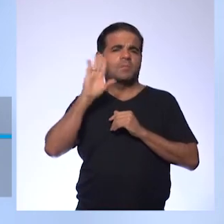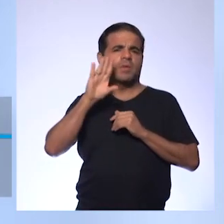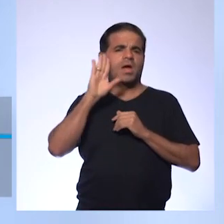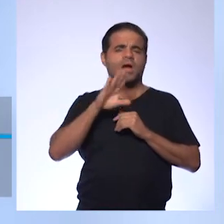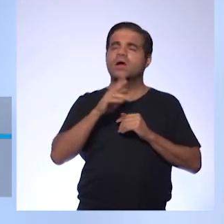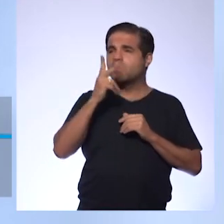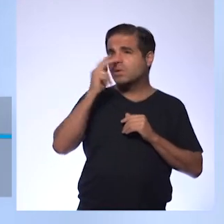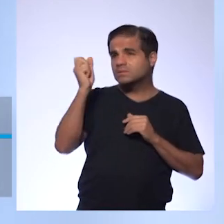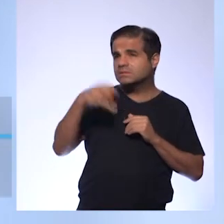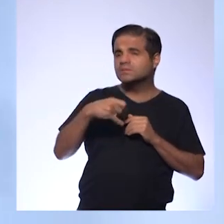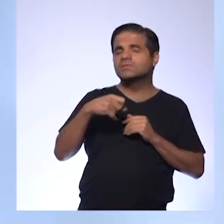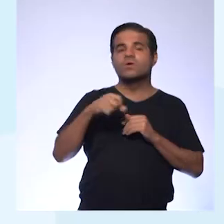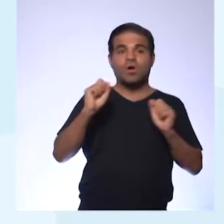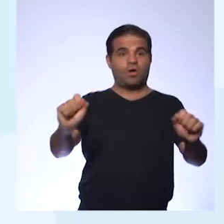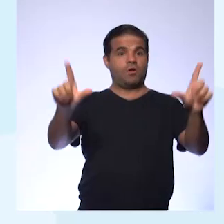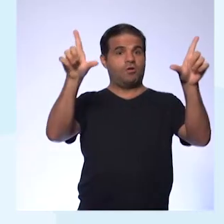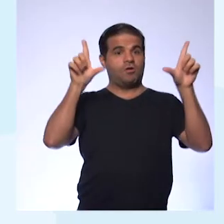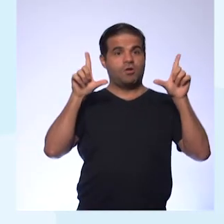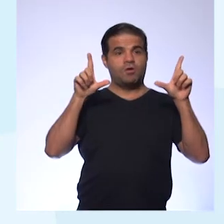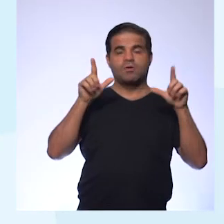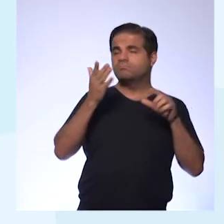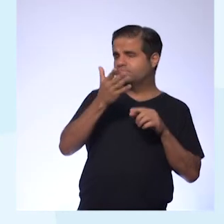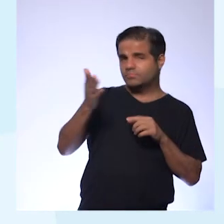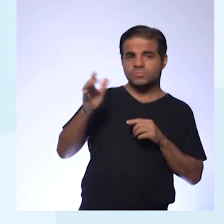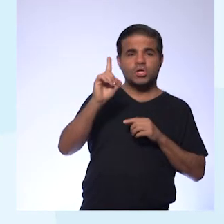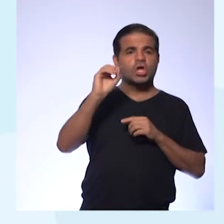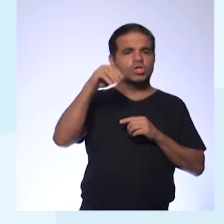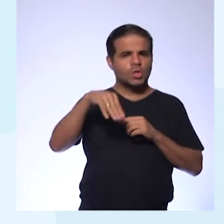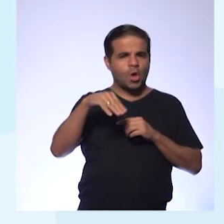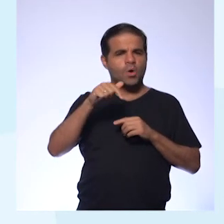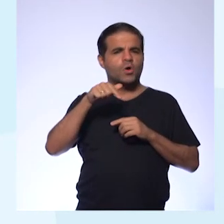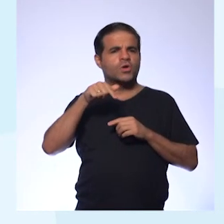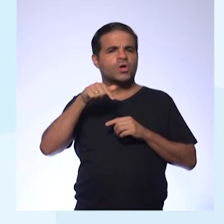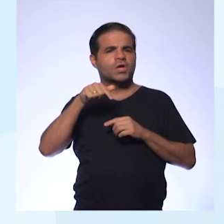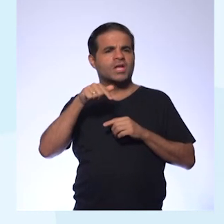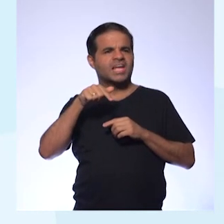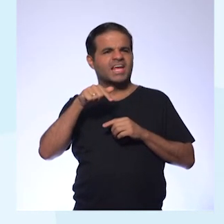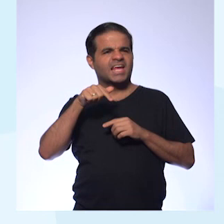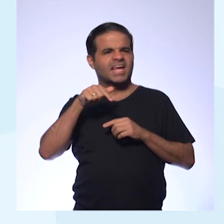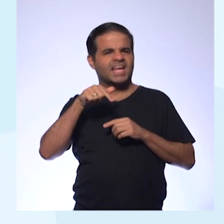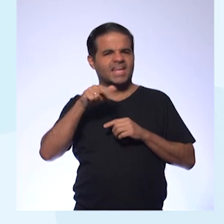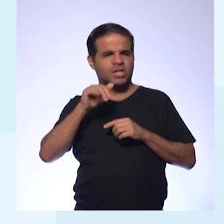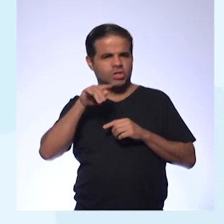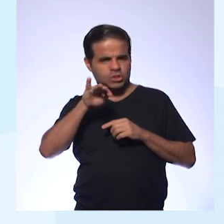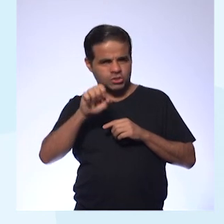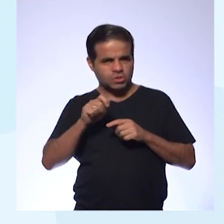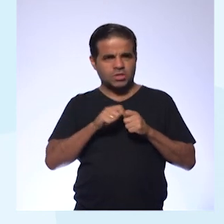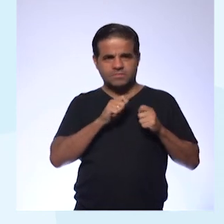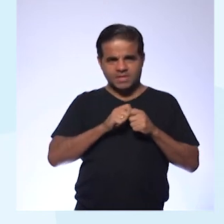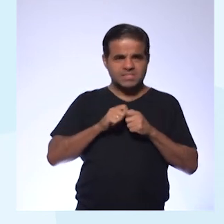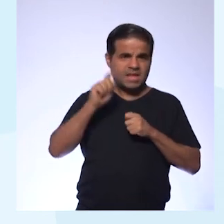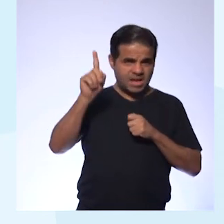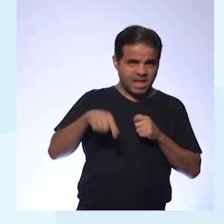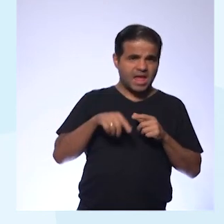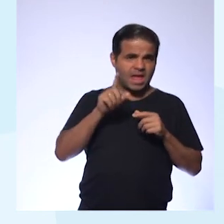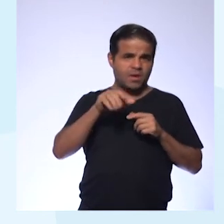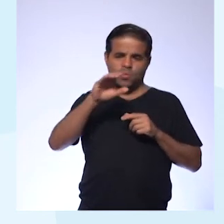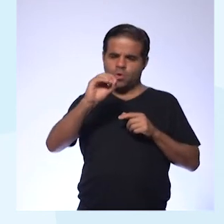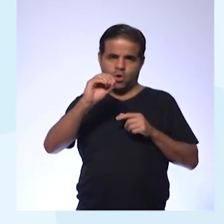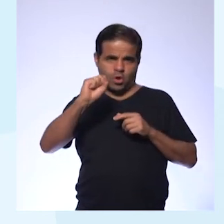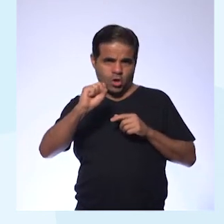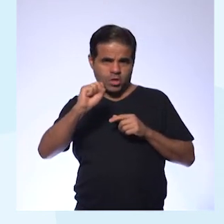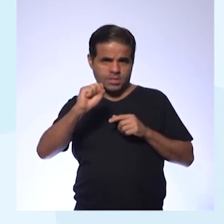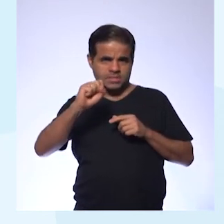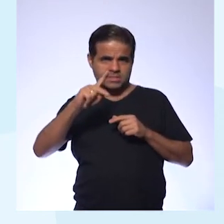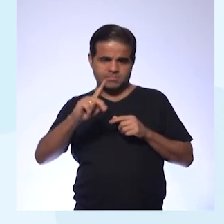que seja. Olha só na tela. Será que o que Don Quixote fazia era, em certa medida, um cosplay? Será que o